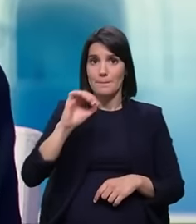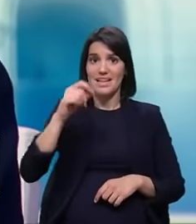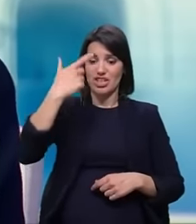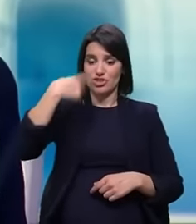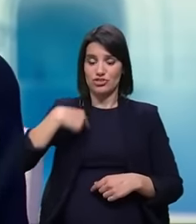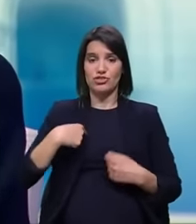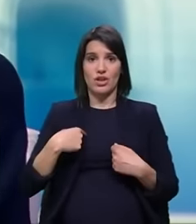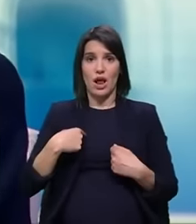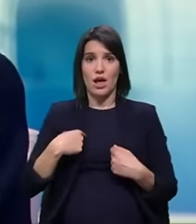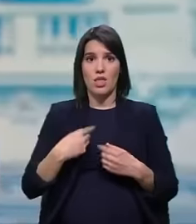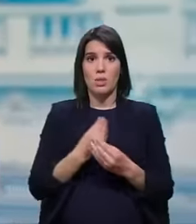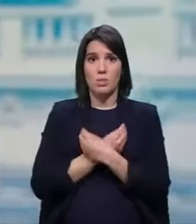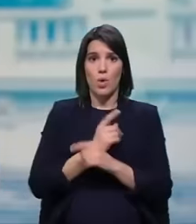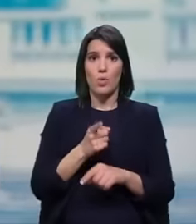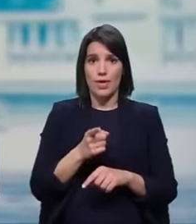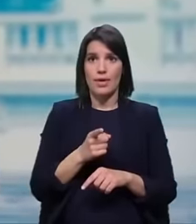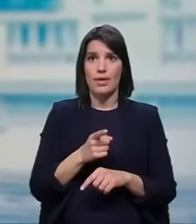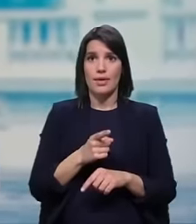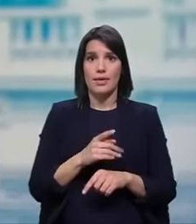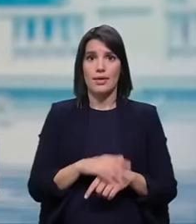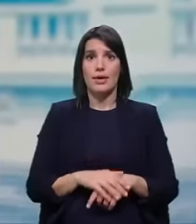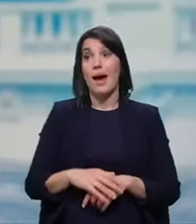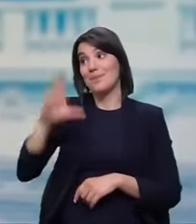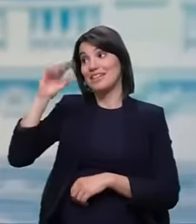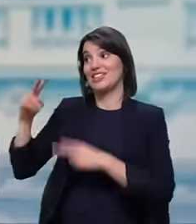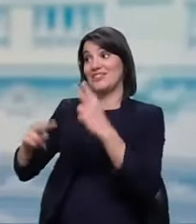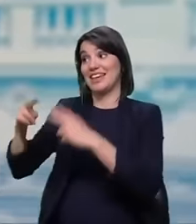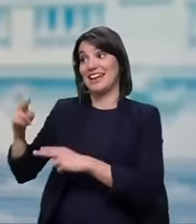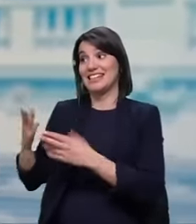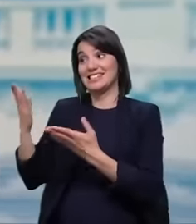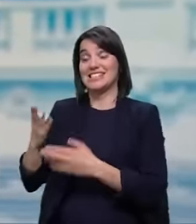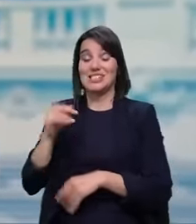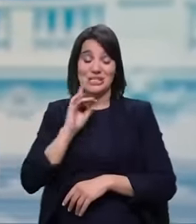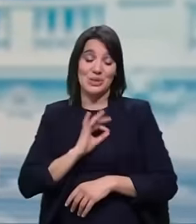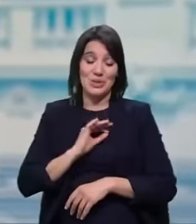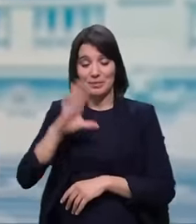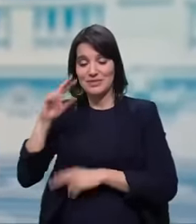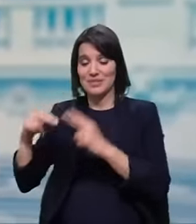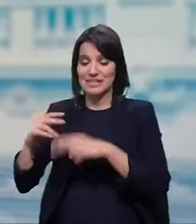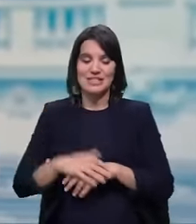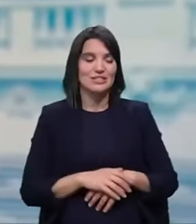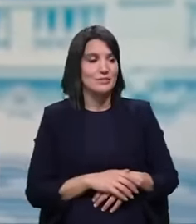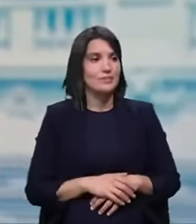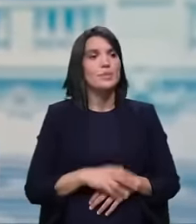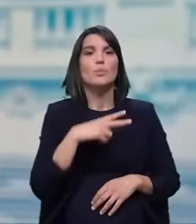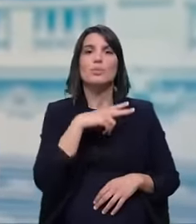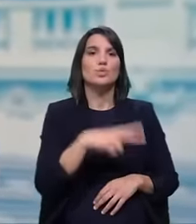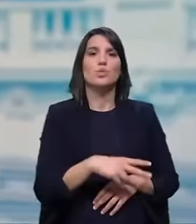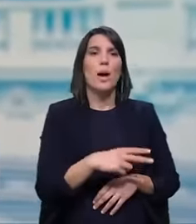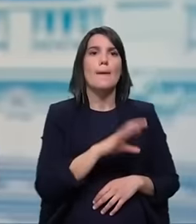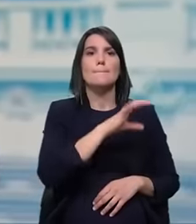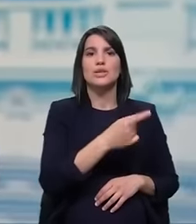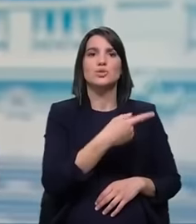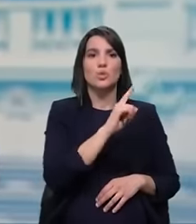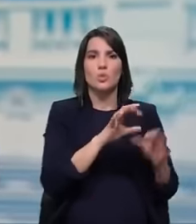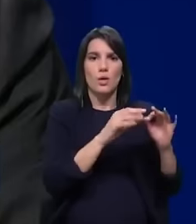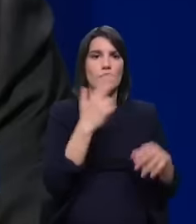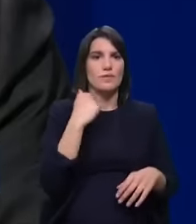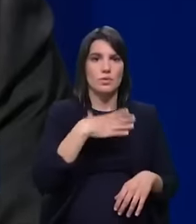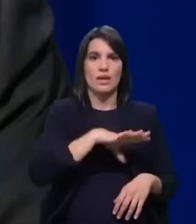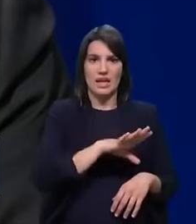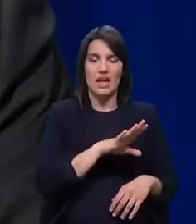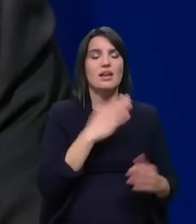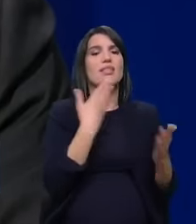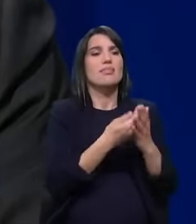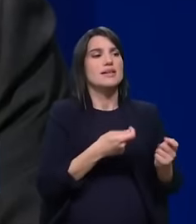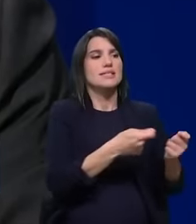como ministros do Bloco? Portugal é um país que quer e sabe acolher pessoas. Certamente não é um país onde o Dr. André Ventura quer